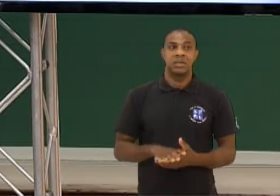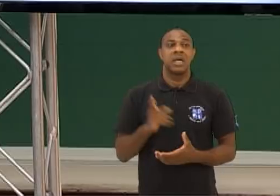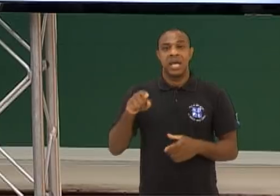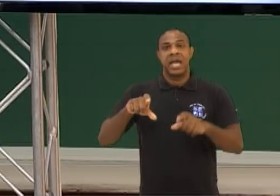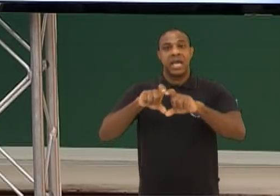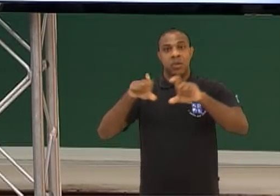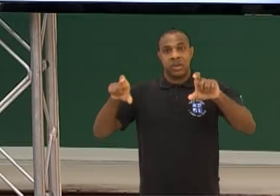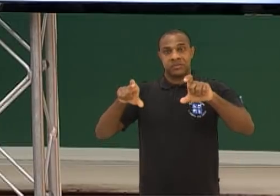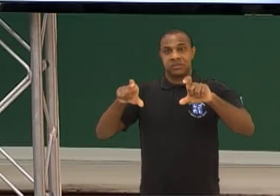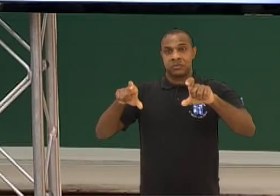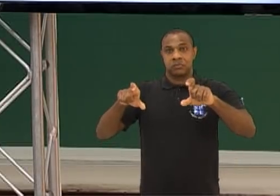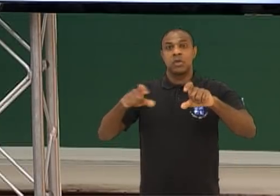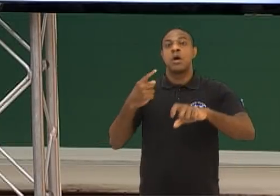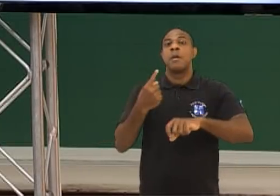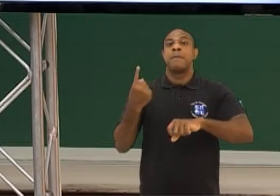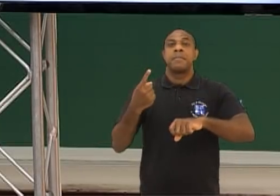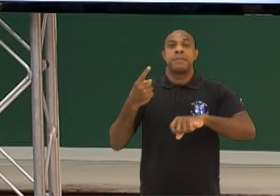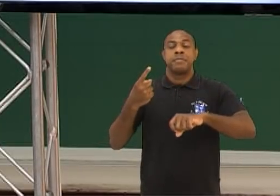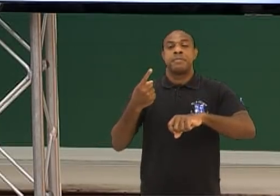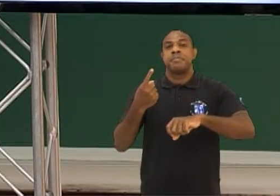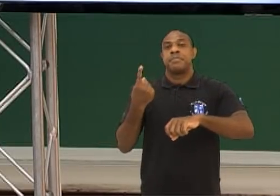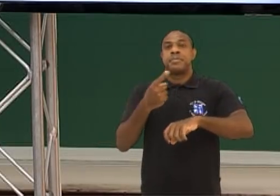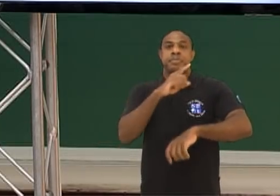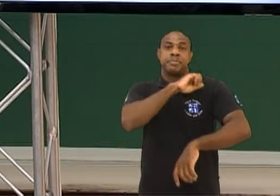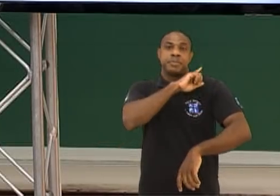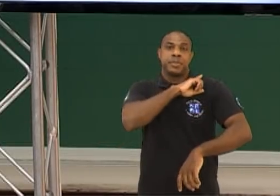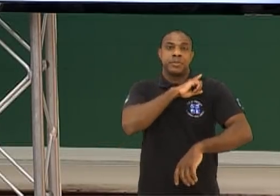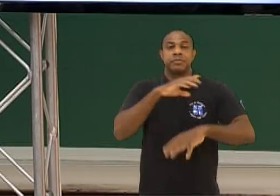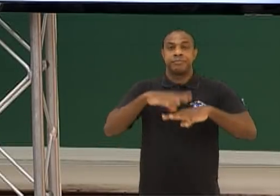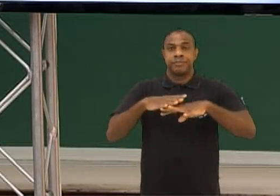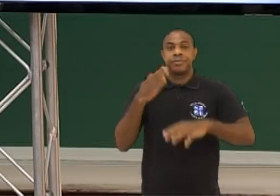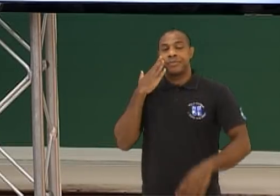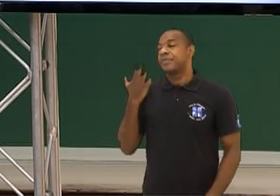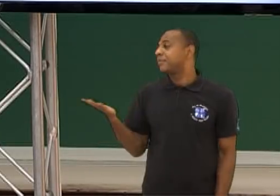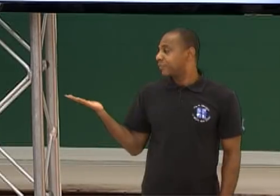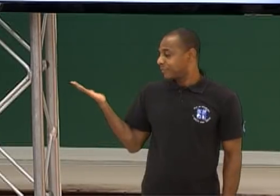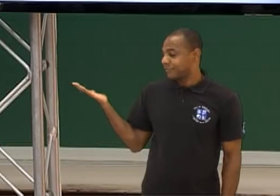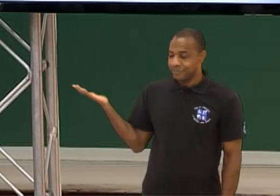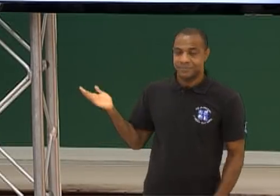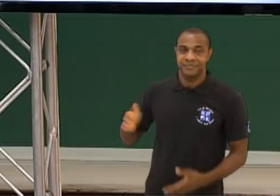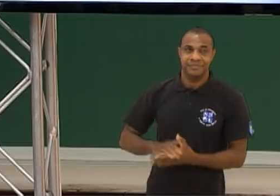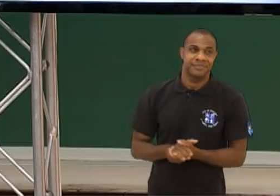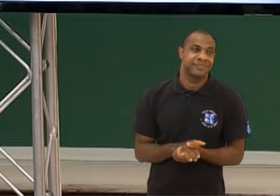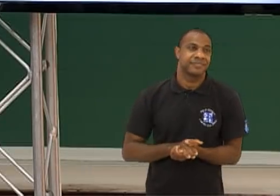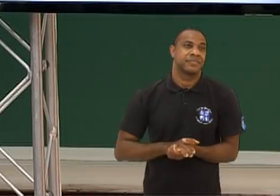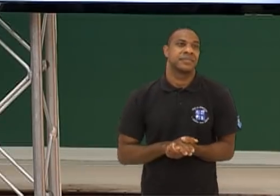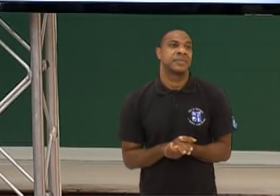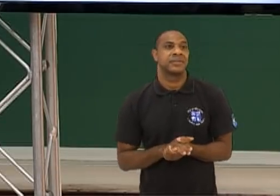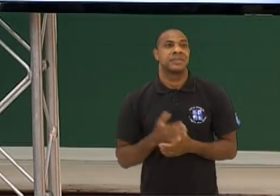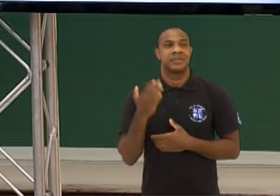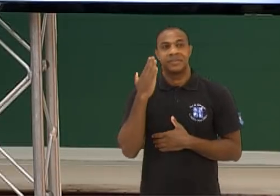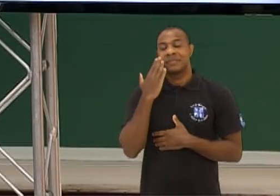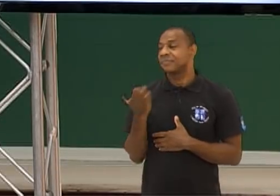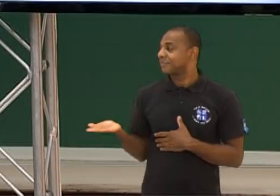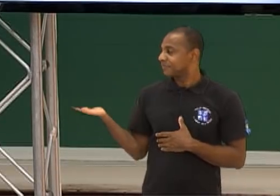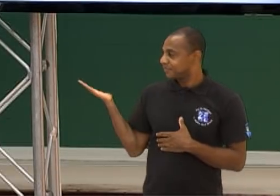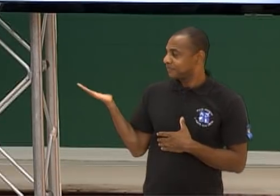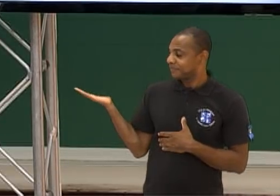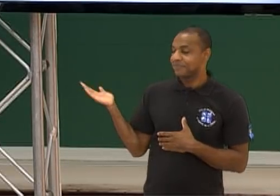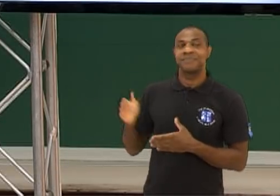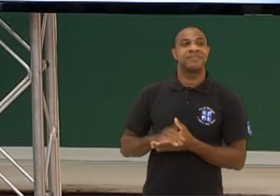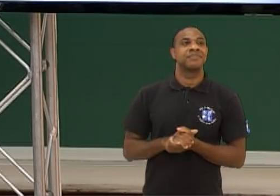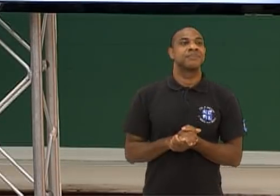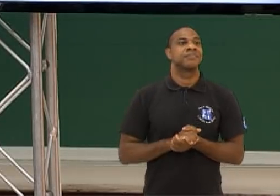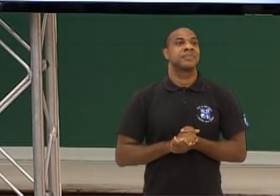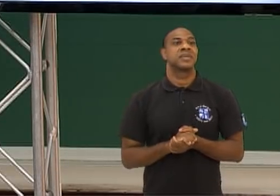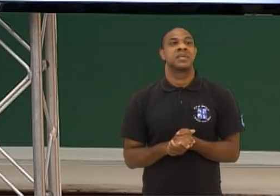para vocês entenderem bem, 10 centavos, 10 moedas de 10 centavos, dá uma moedinha de R$1. Não é isso? Eles são